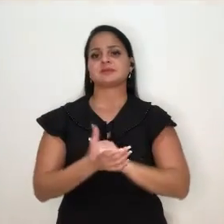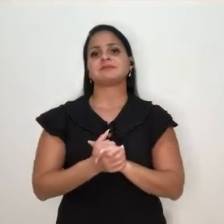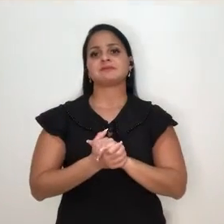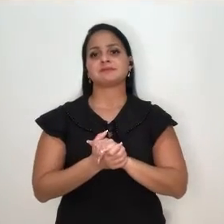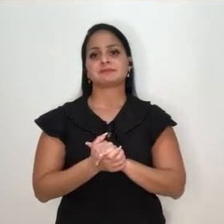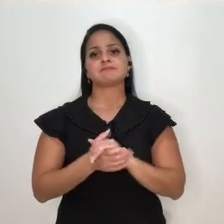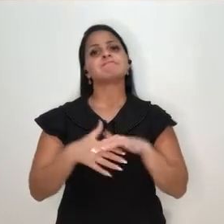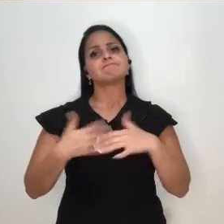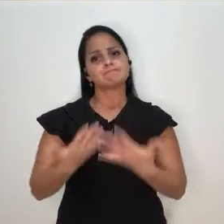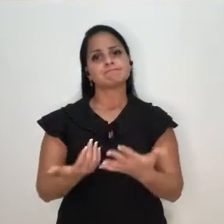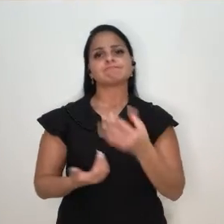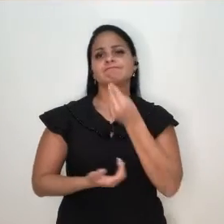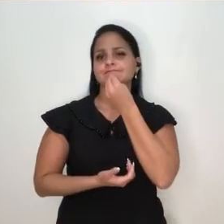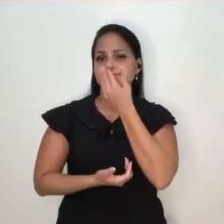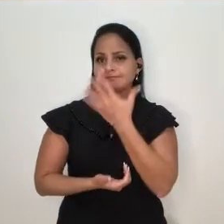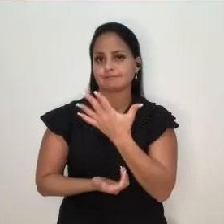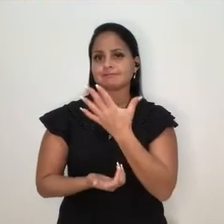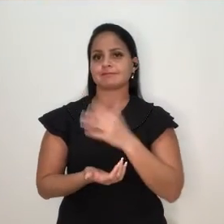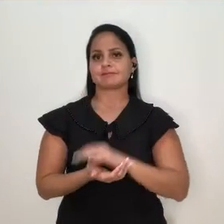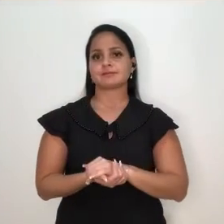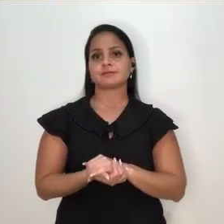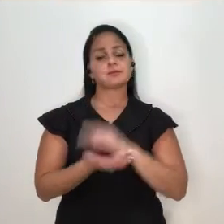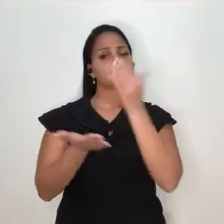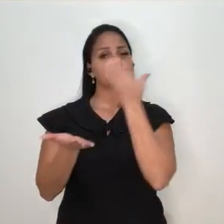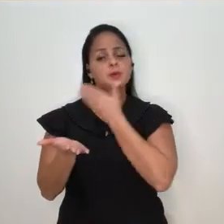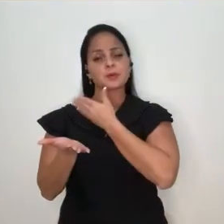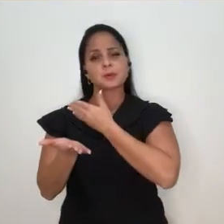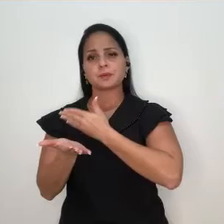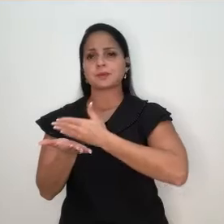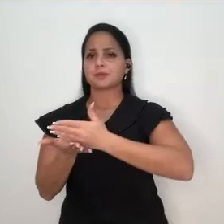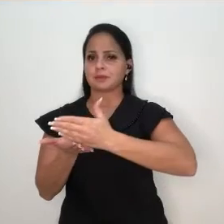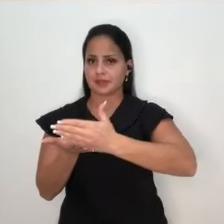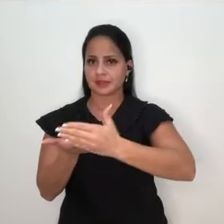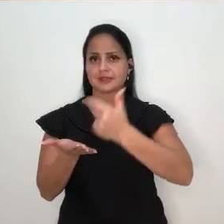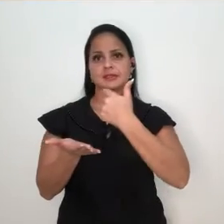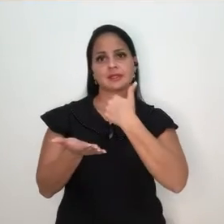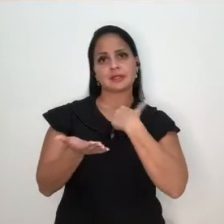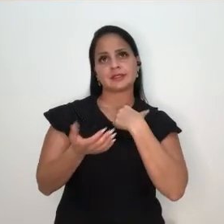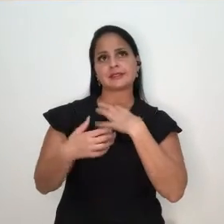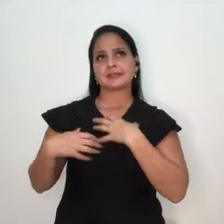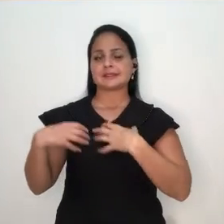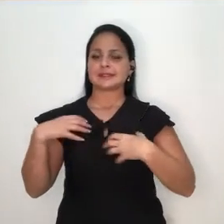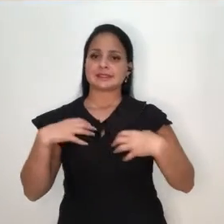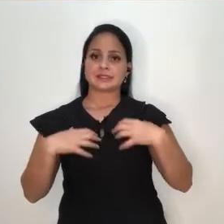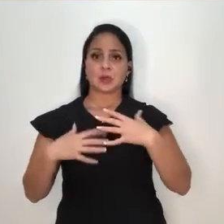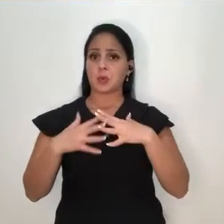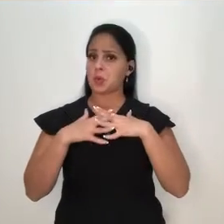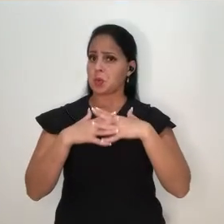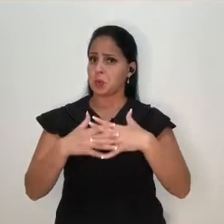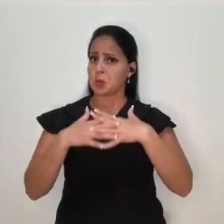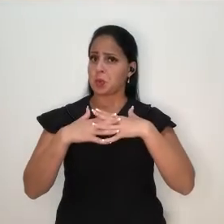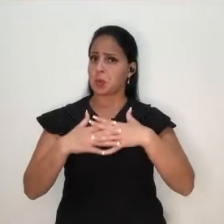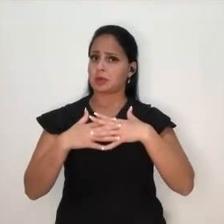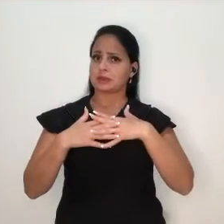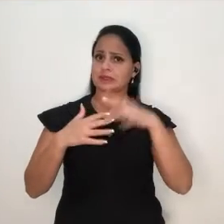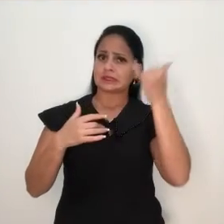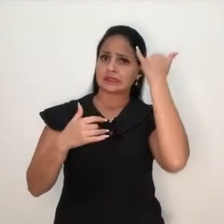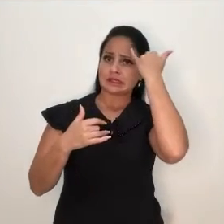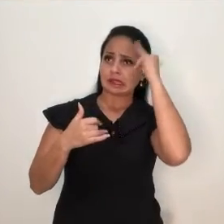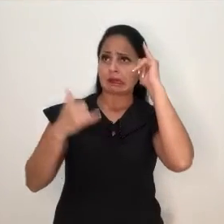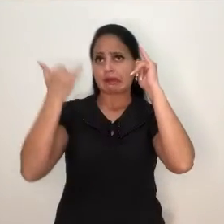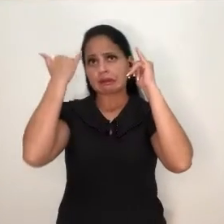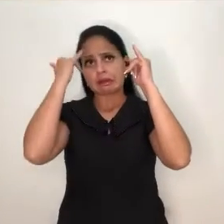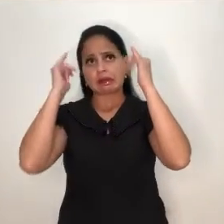Então, assim, foi muito bom. De início, eu fiquei um pouco confusa e